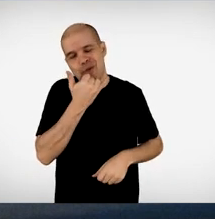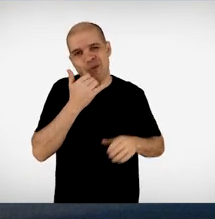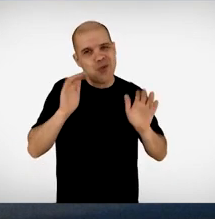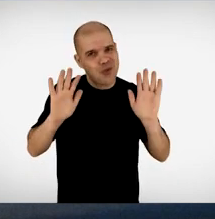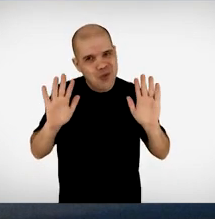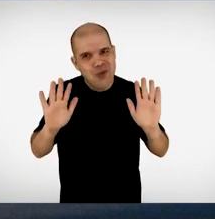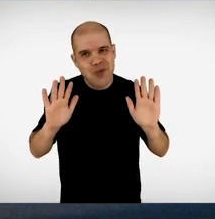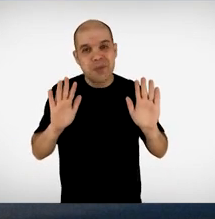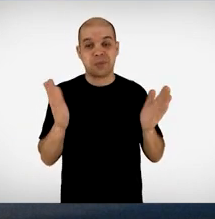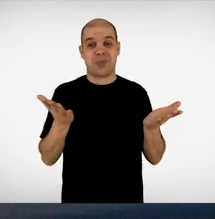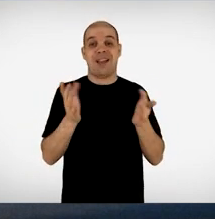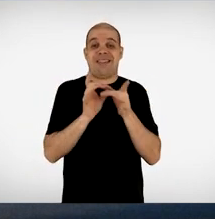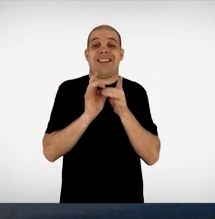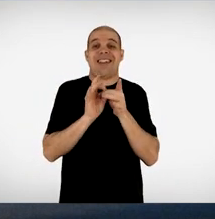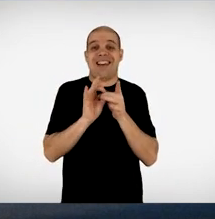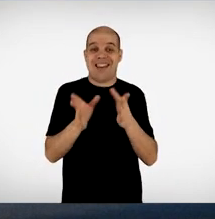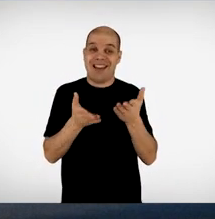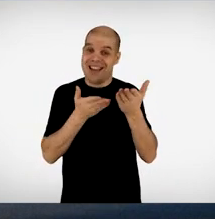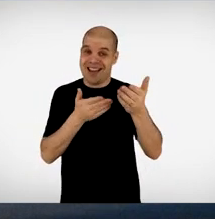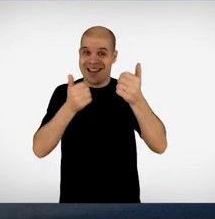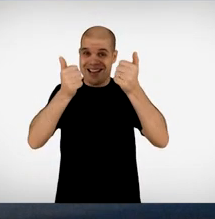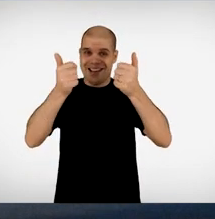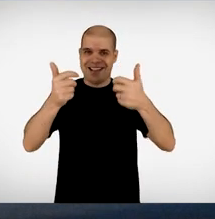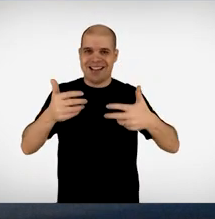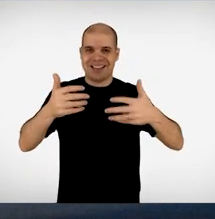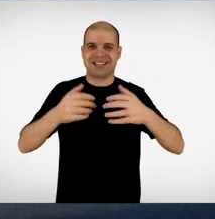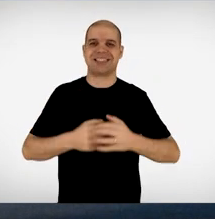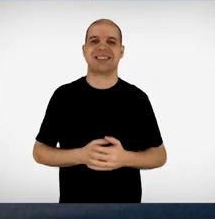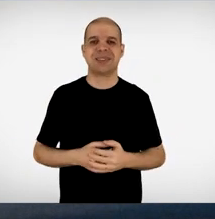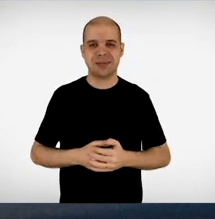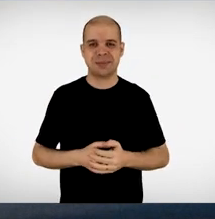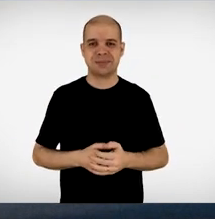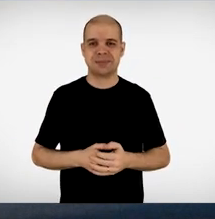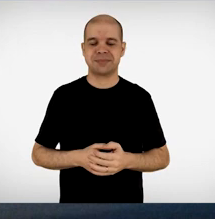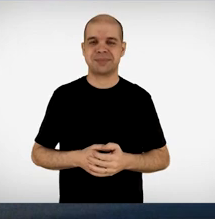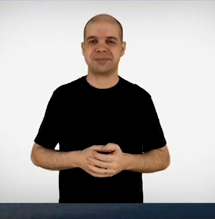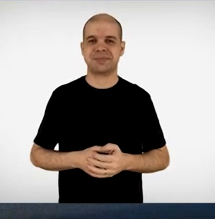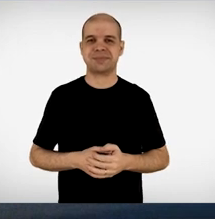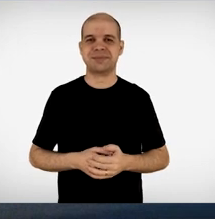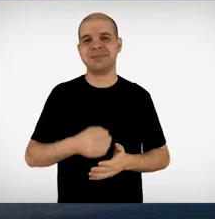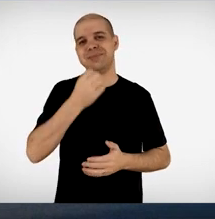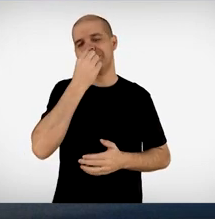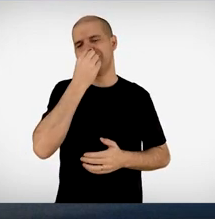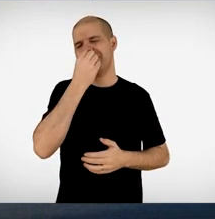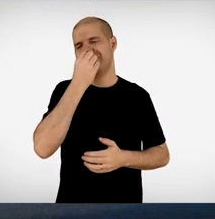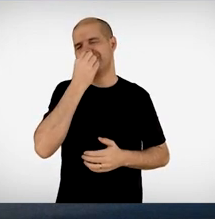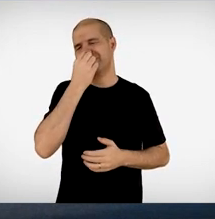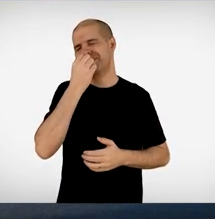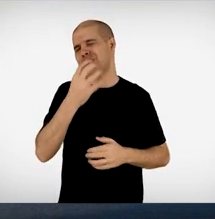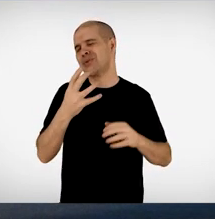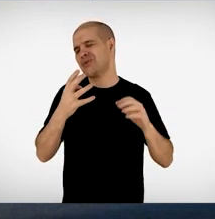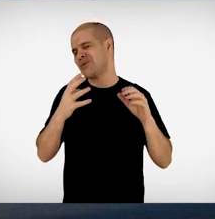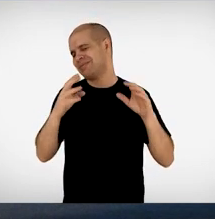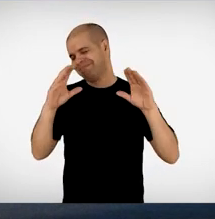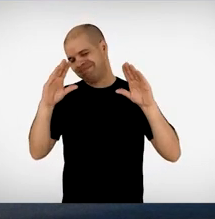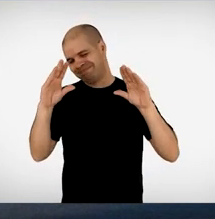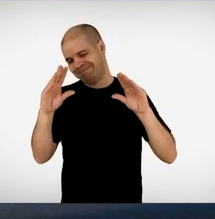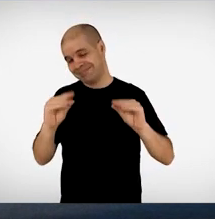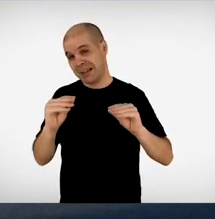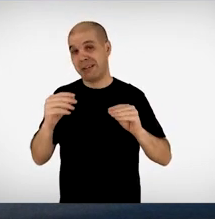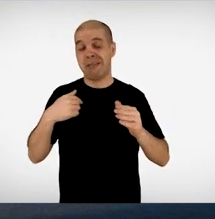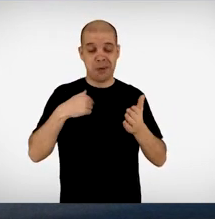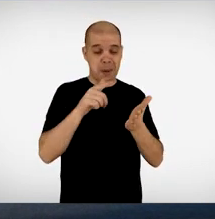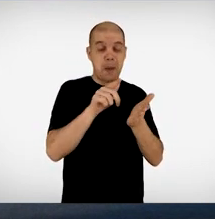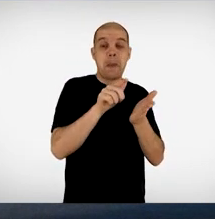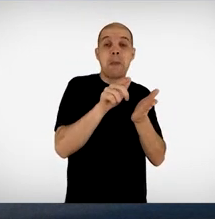todos vocês para me ver. Não. Vou deixar agora ela falar. Oi, gente, boa noite. Eu não trouxe nada para ler, estou me sentindo